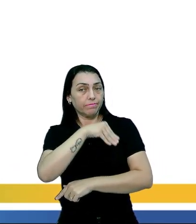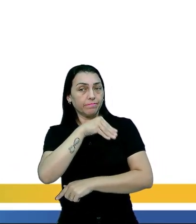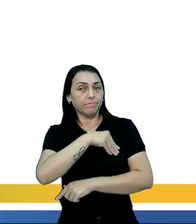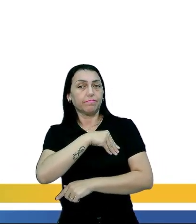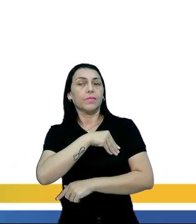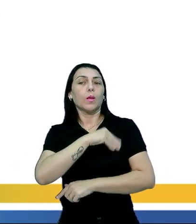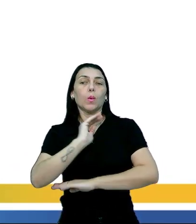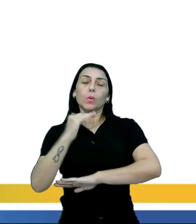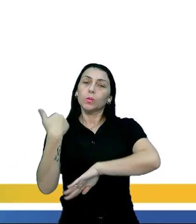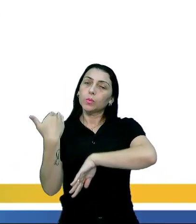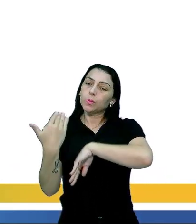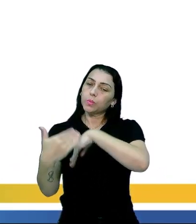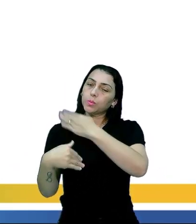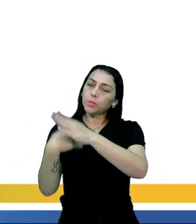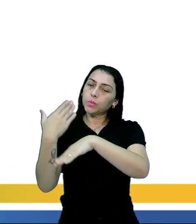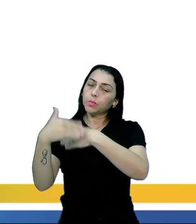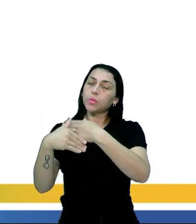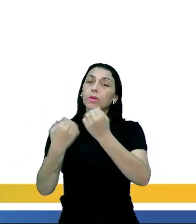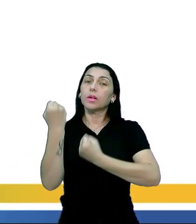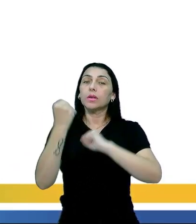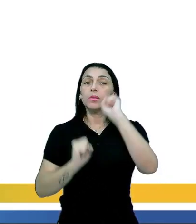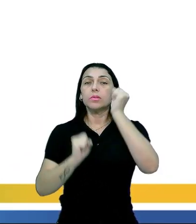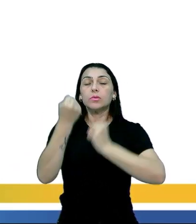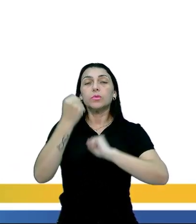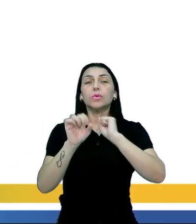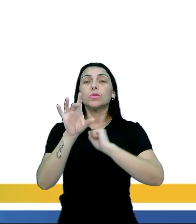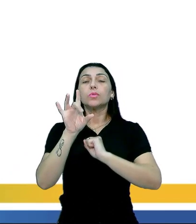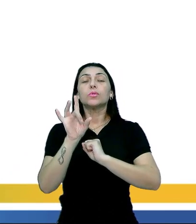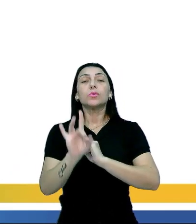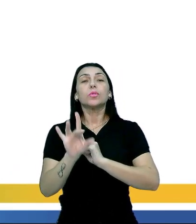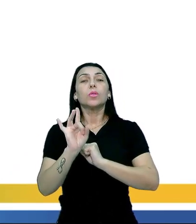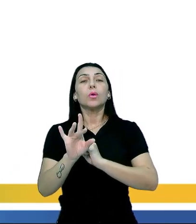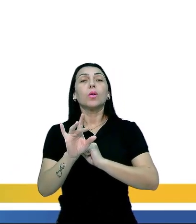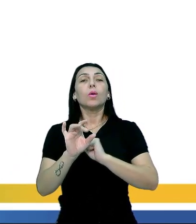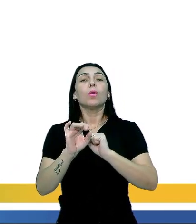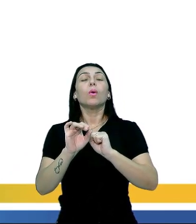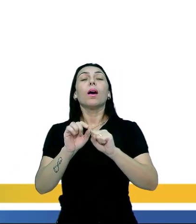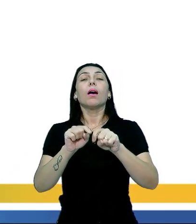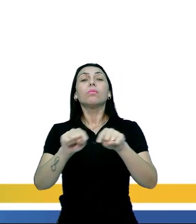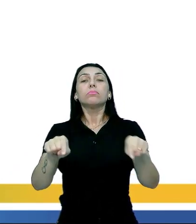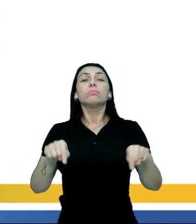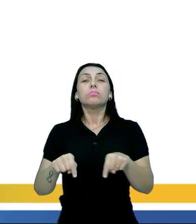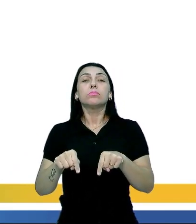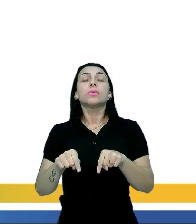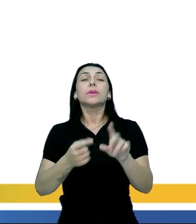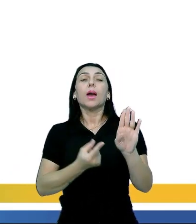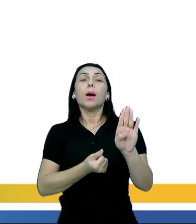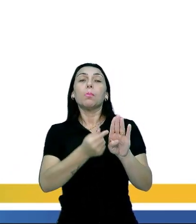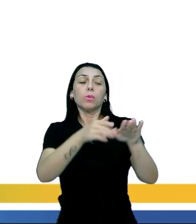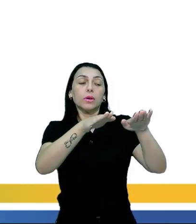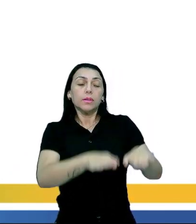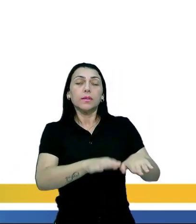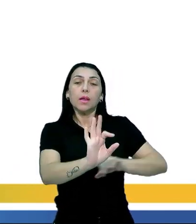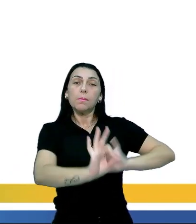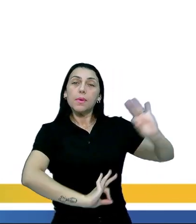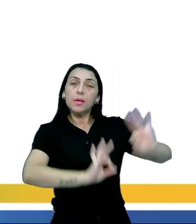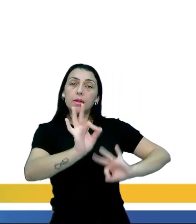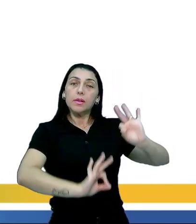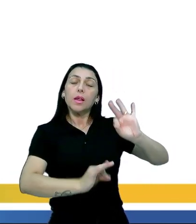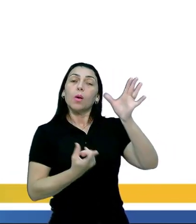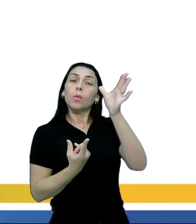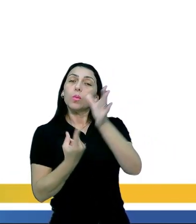O desenvolvimento da grande indústria socava o terreno em que a burguesia assentou o seu regime